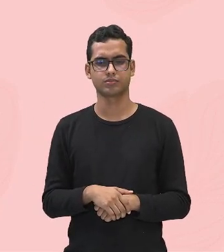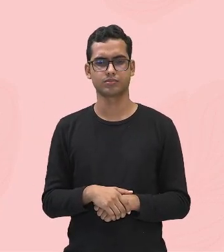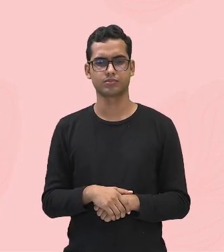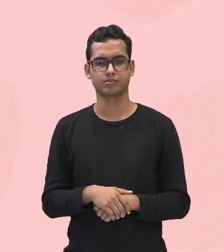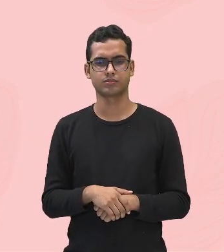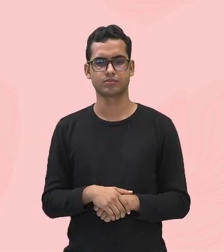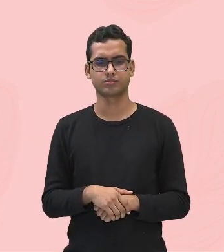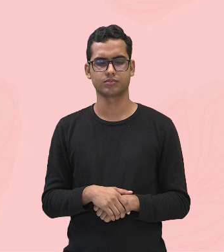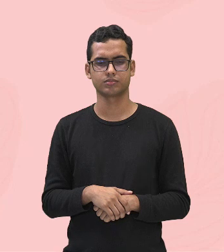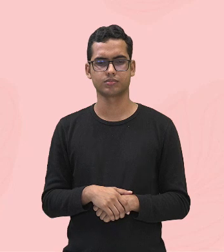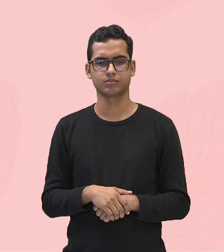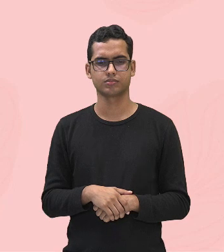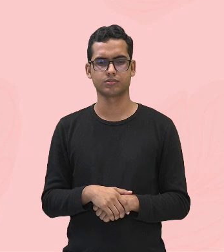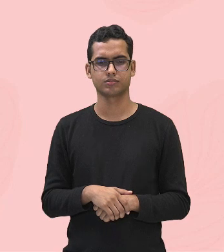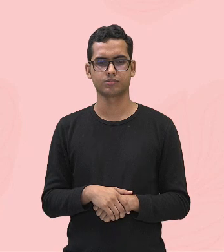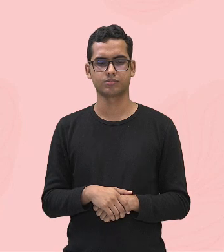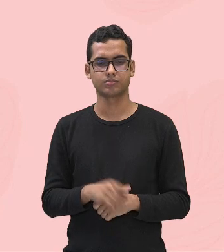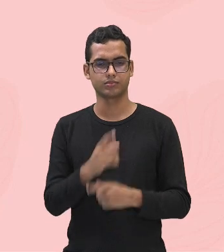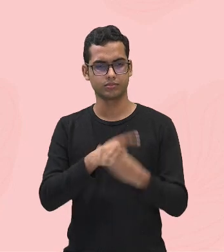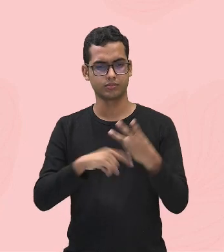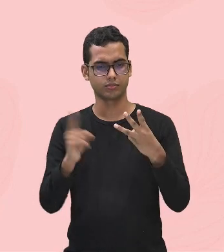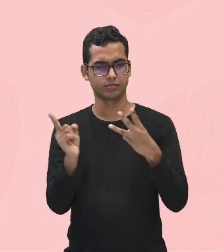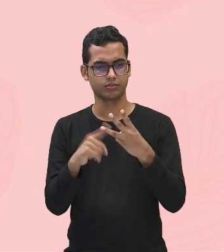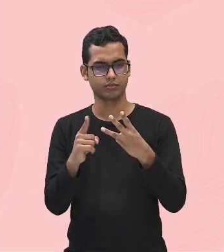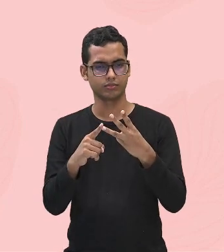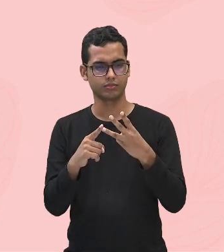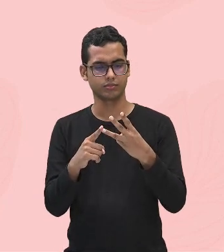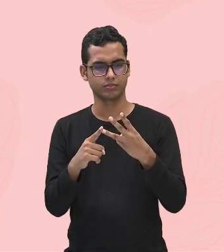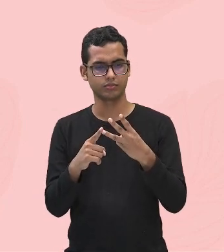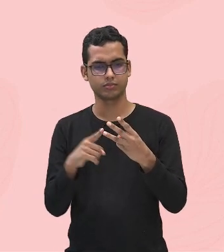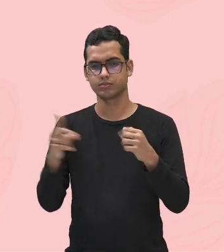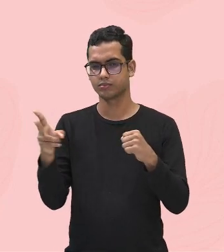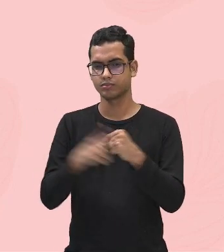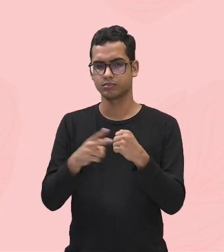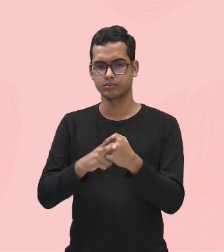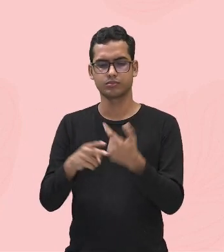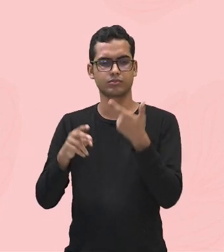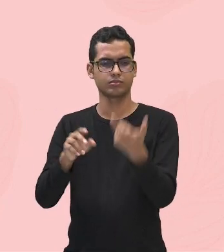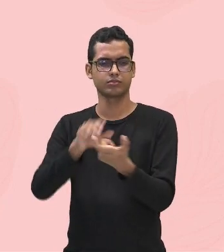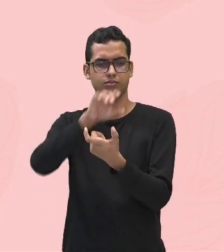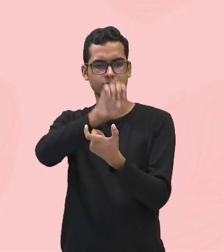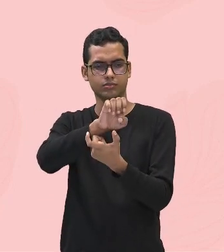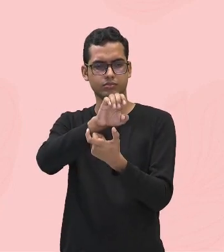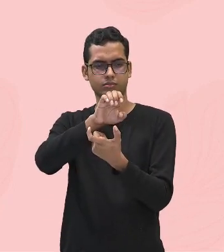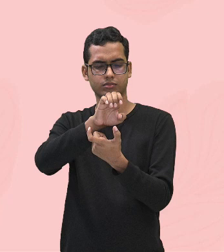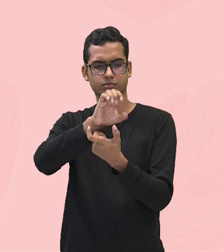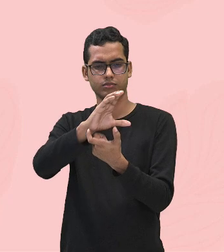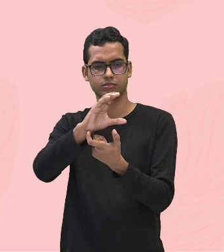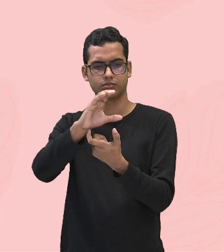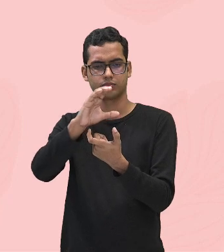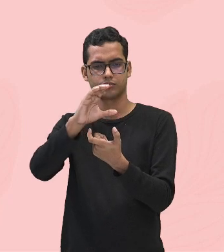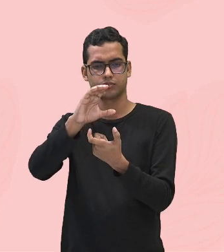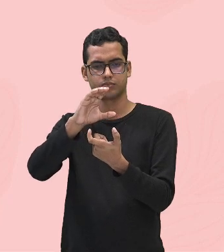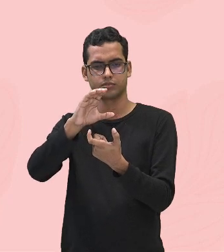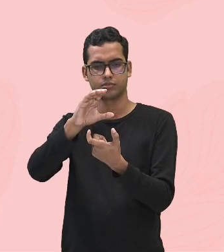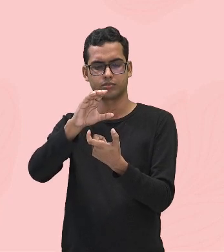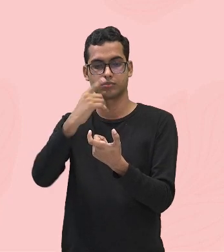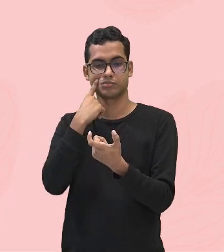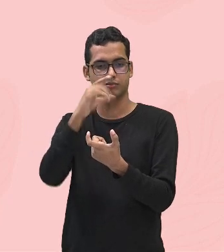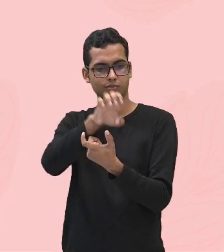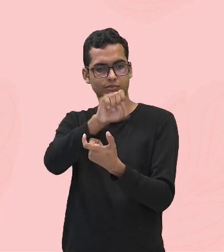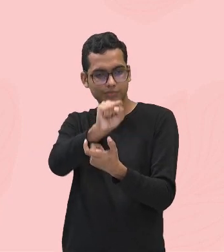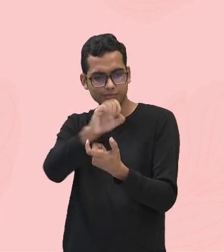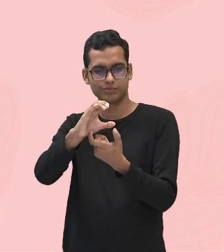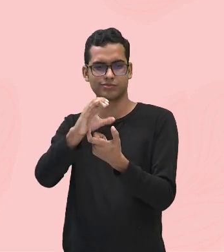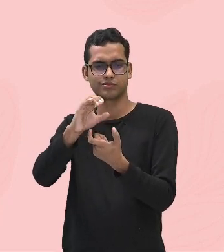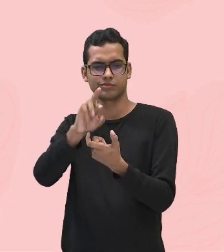verbo escrever, um verbo de terceira conjugação. Vou tirar a terminação e